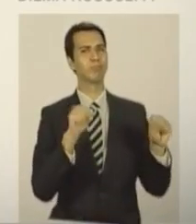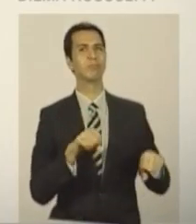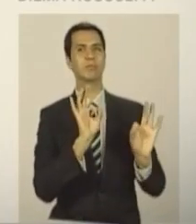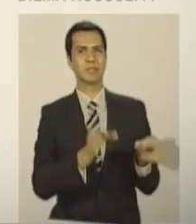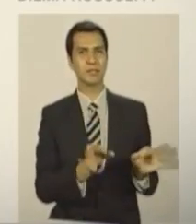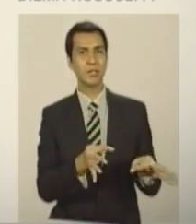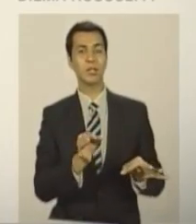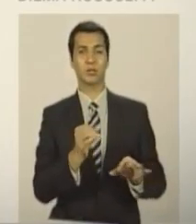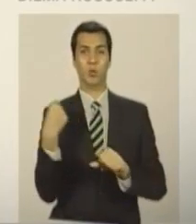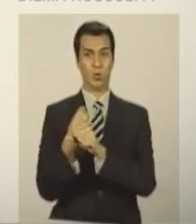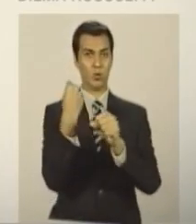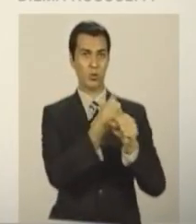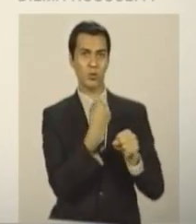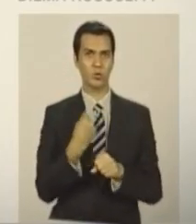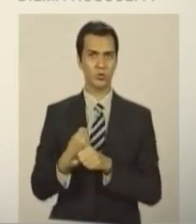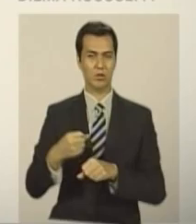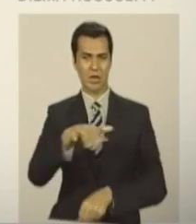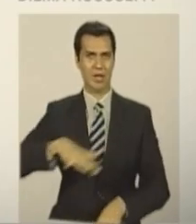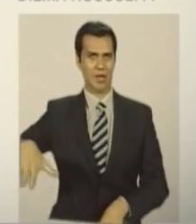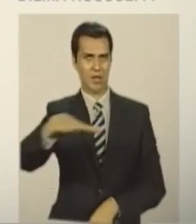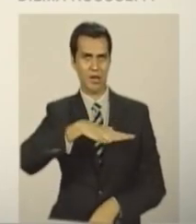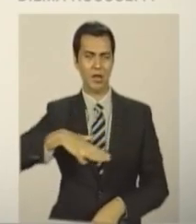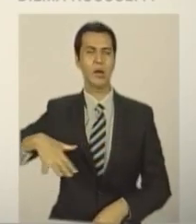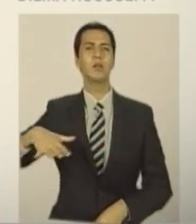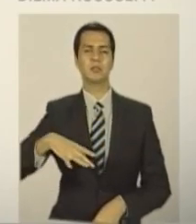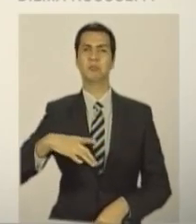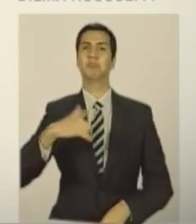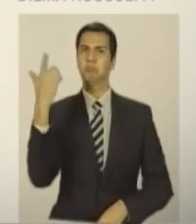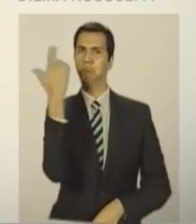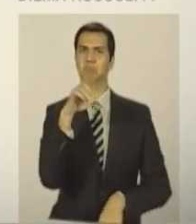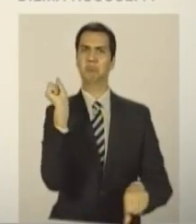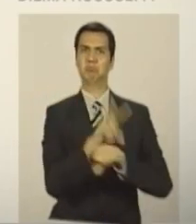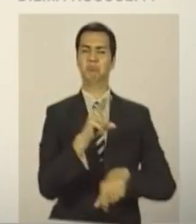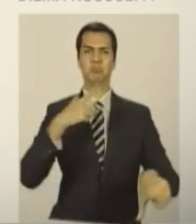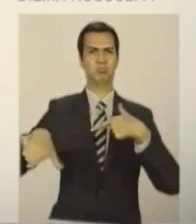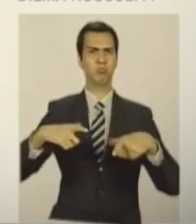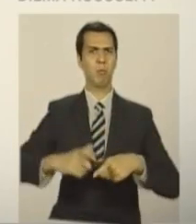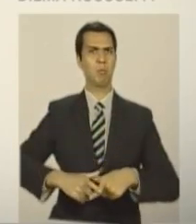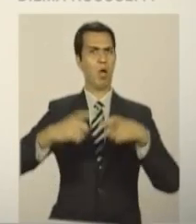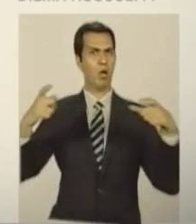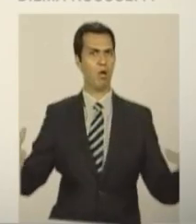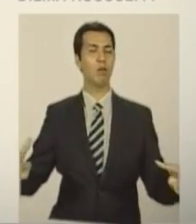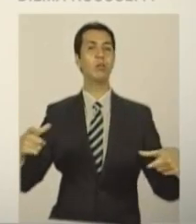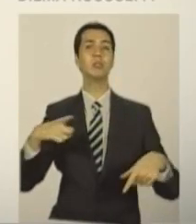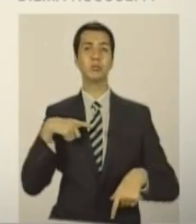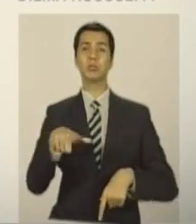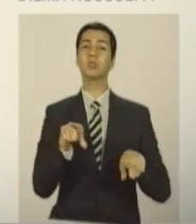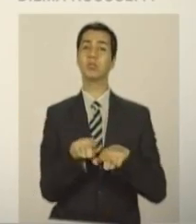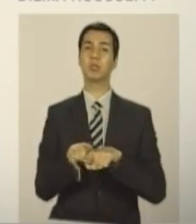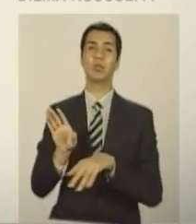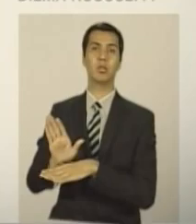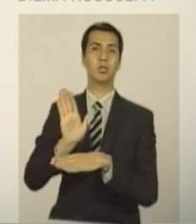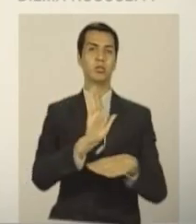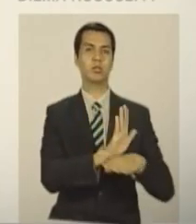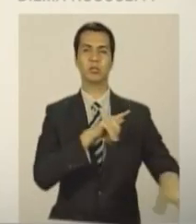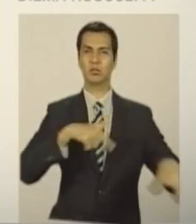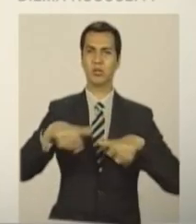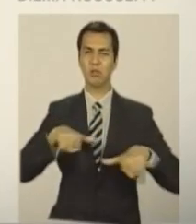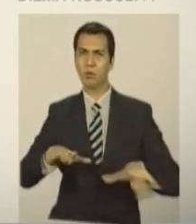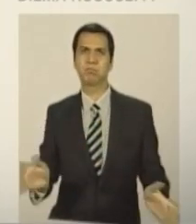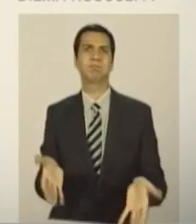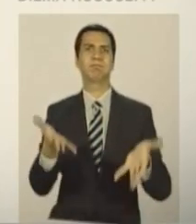a todos nós, porque esse é um setor que gera muitos empregos. Ele ajuda a manter o mercado de trabalho aquecido,